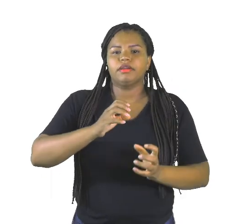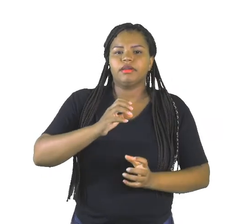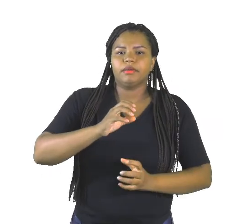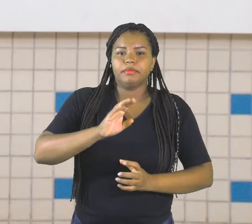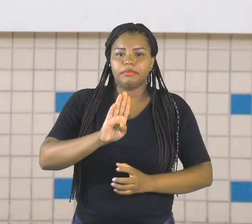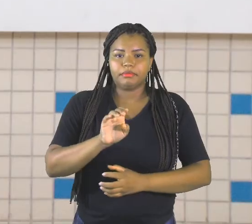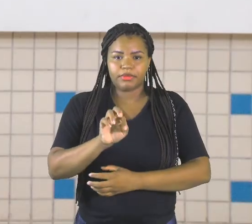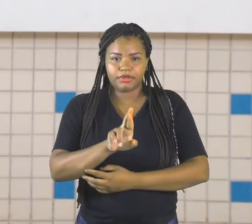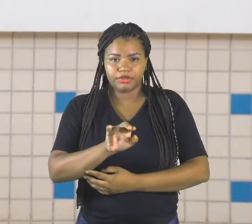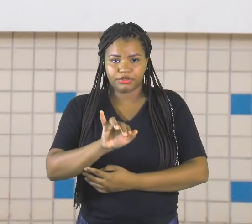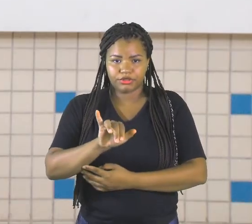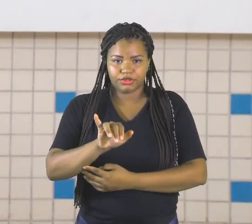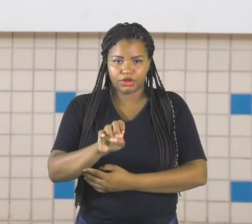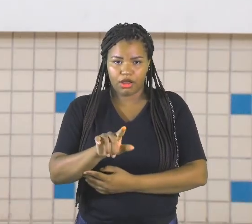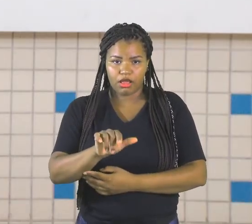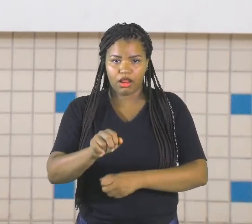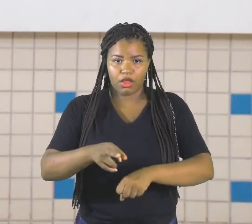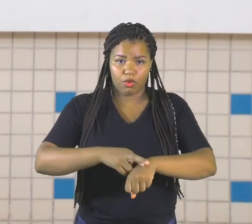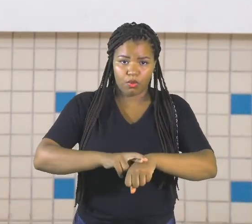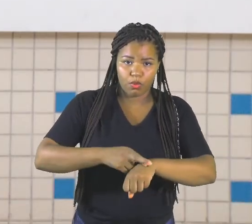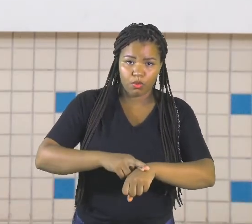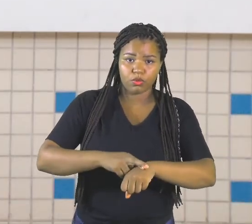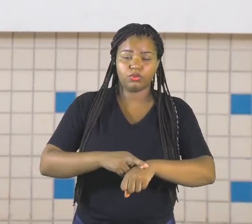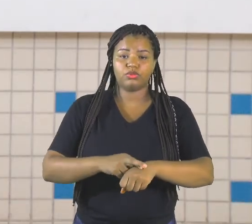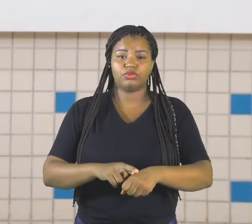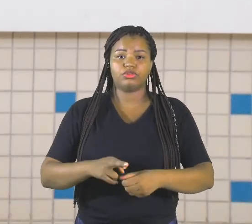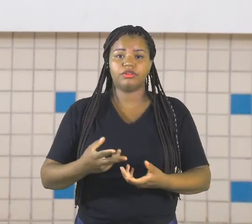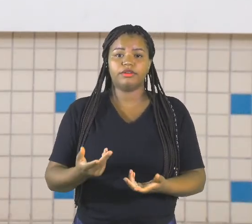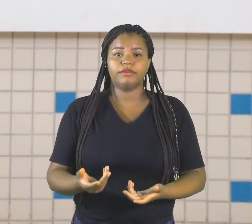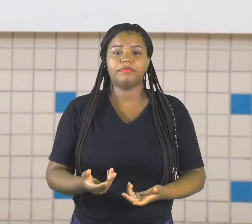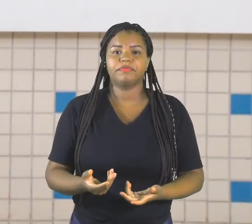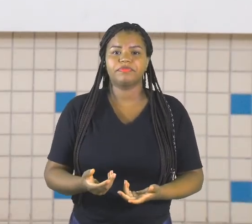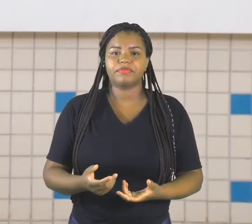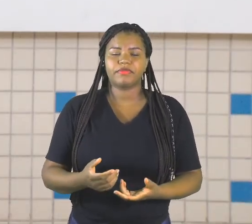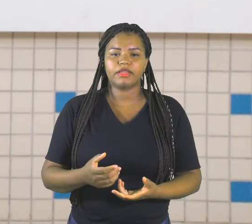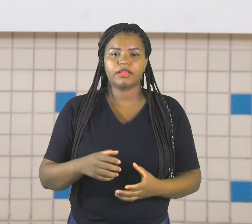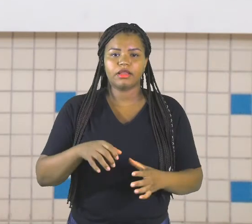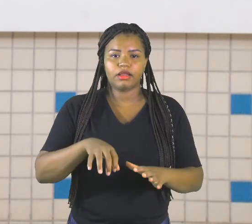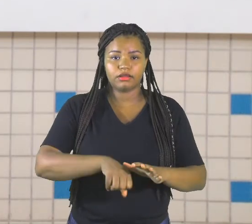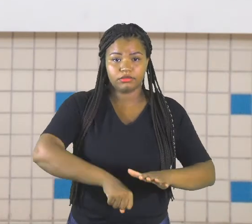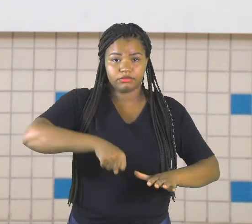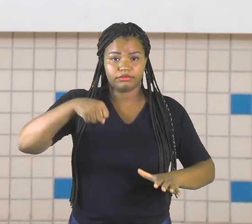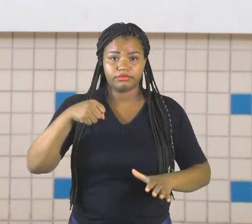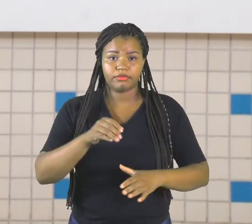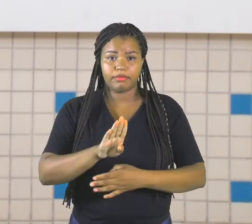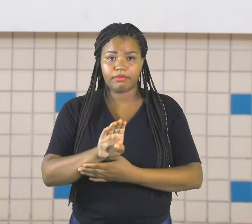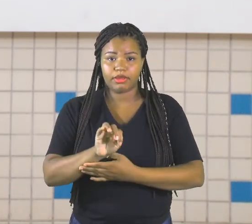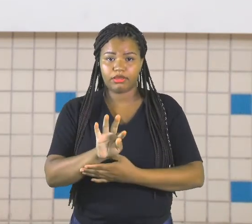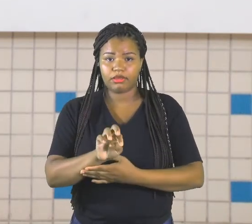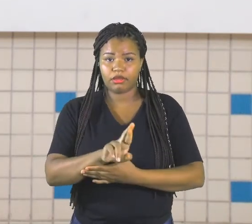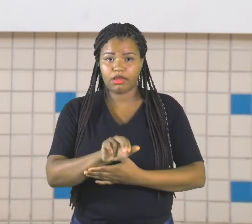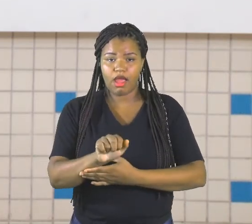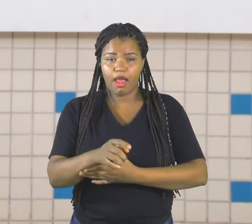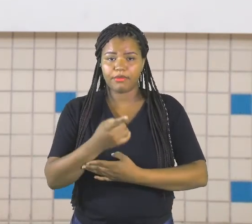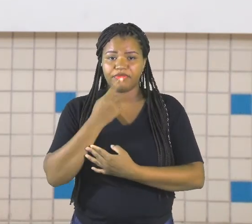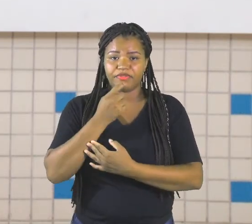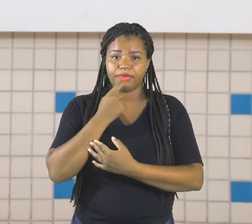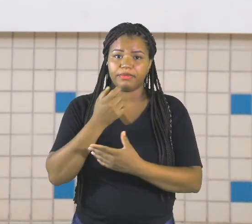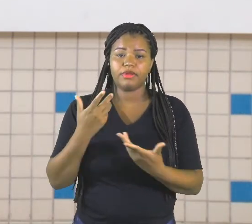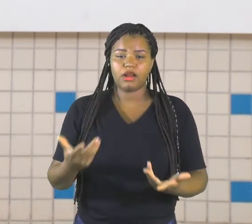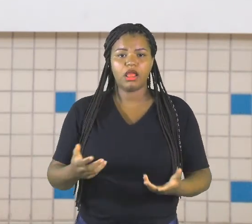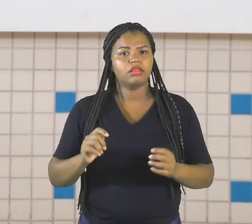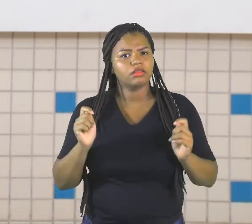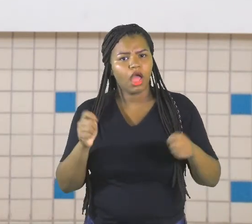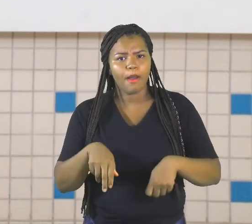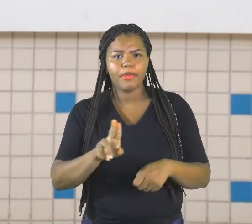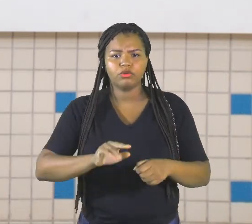nós jogamos fora a casca. E elas podem ser usadas também, elas podem ser deixadas para secar e depois você fazer um